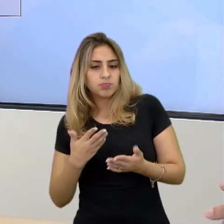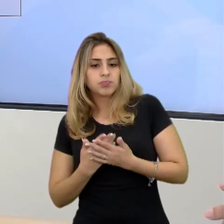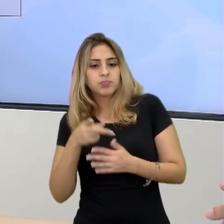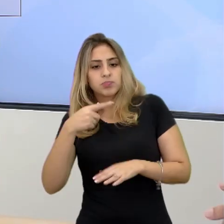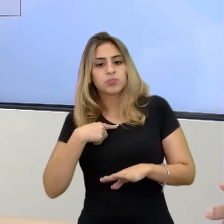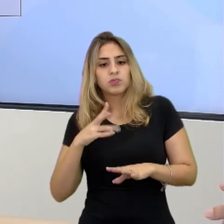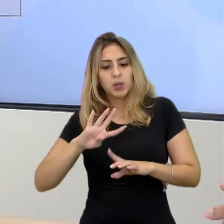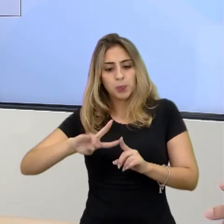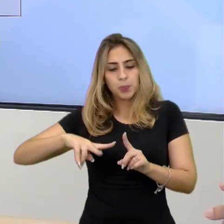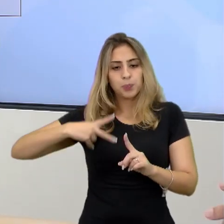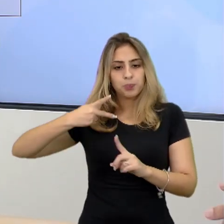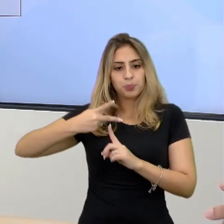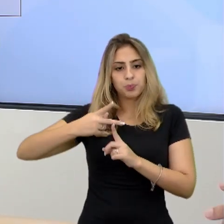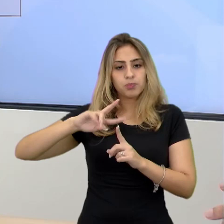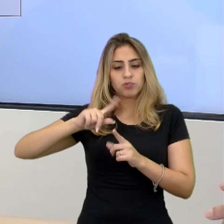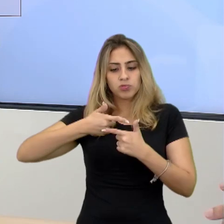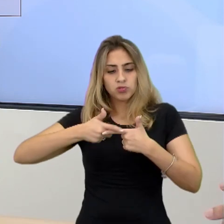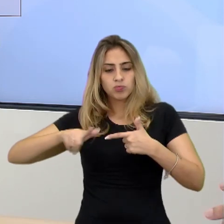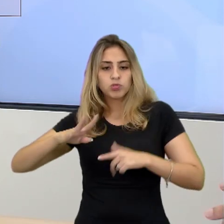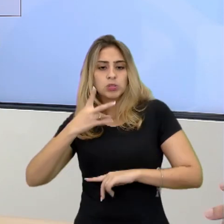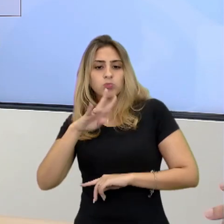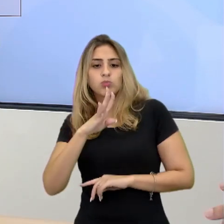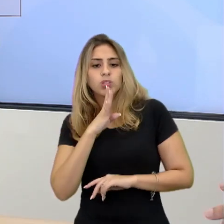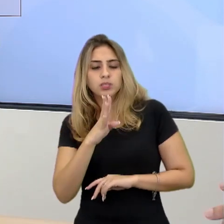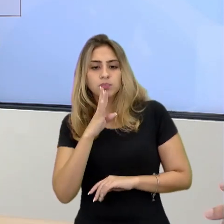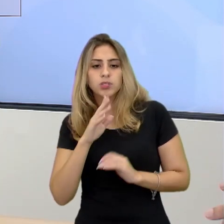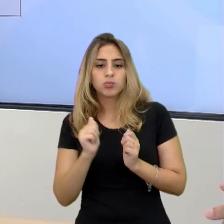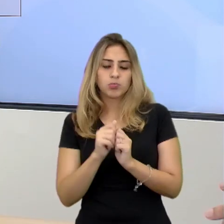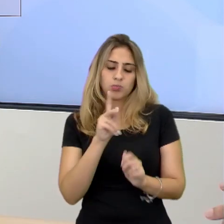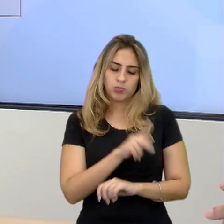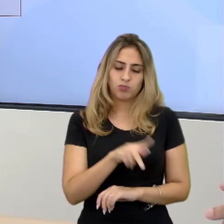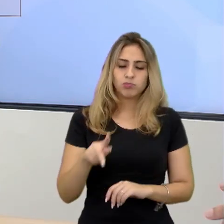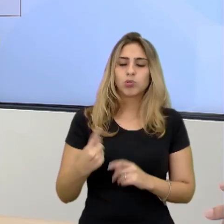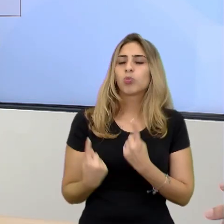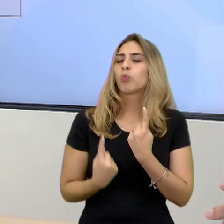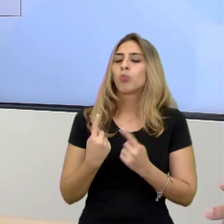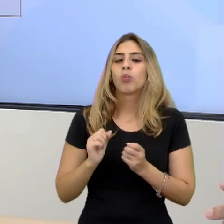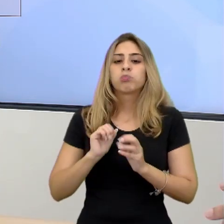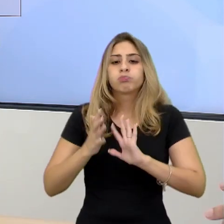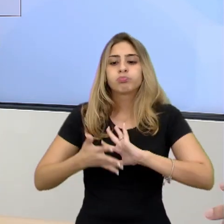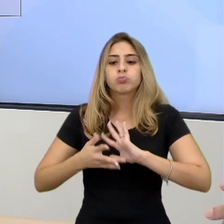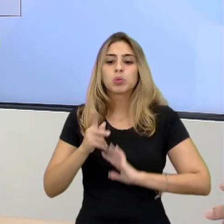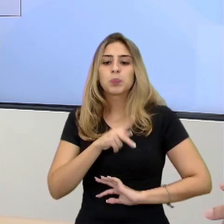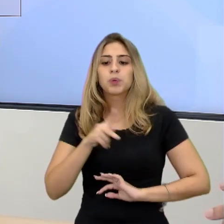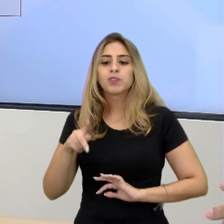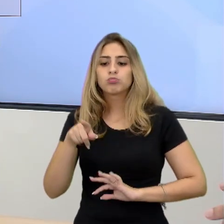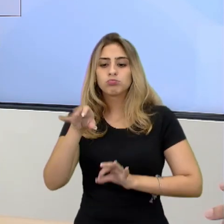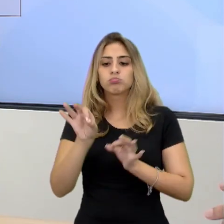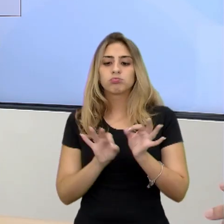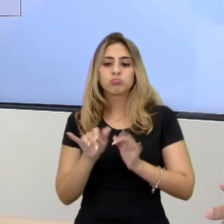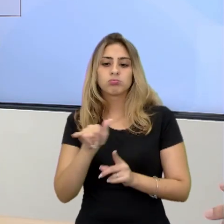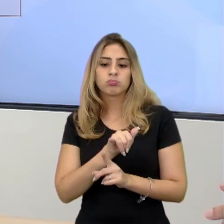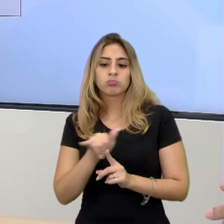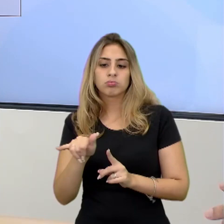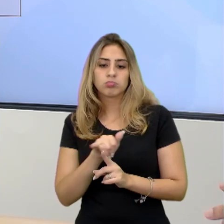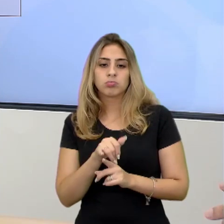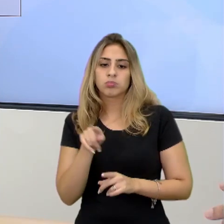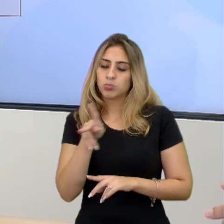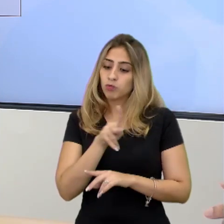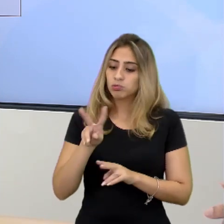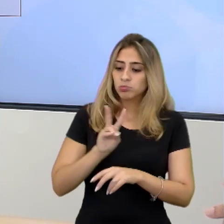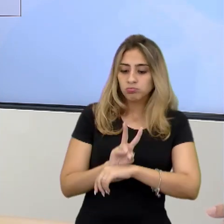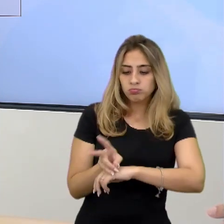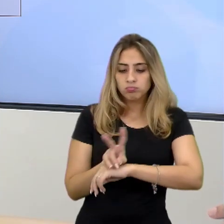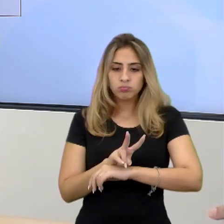vai multiplicar, ele vai dividir os seus conhecimentos e o professor, qual que é a ação do professor nessa estratégia? É um mediador, né? O professor